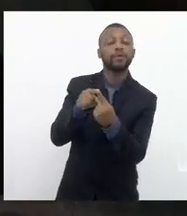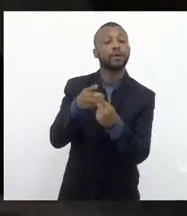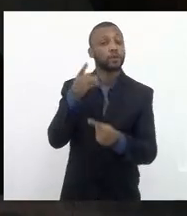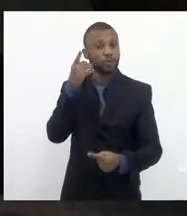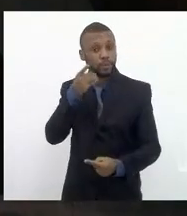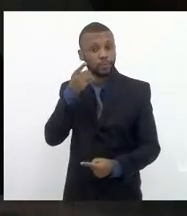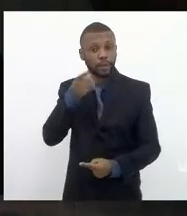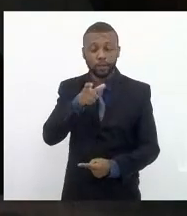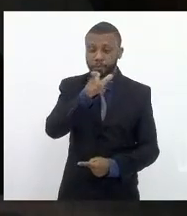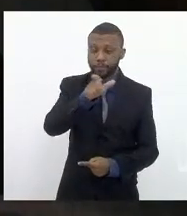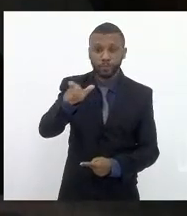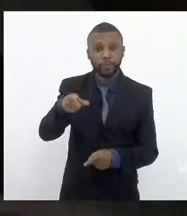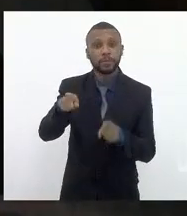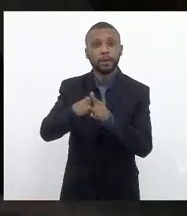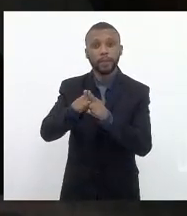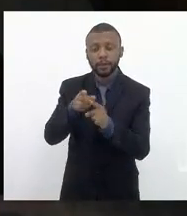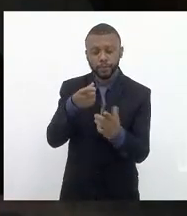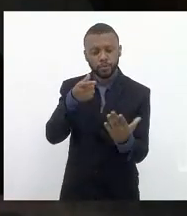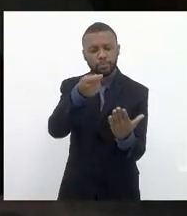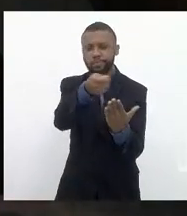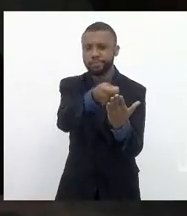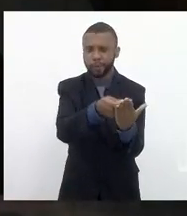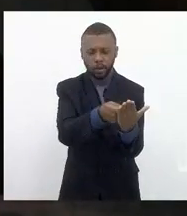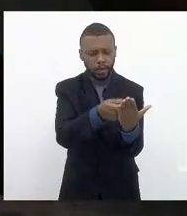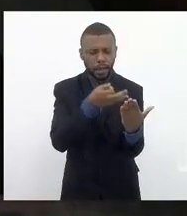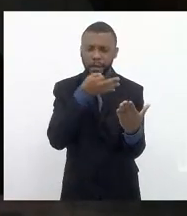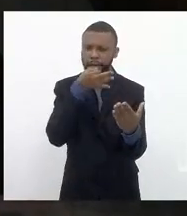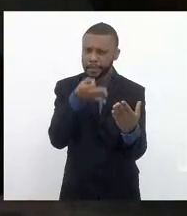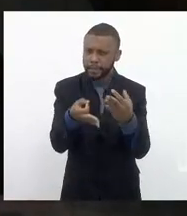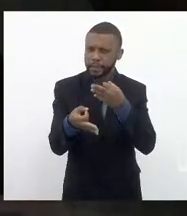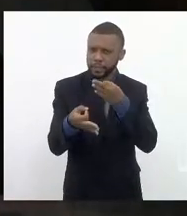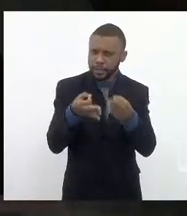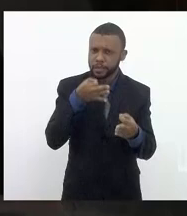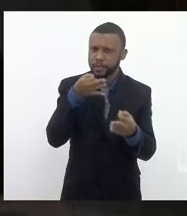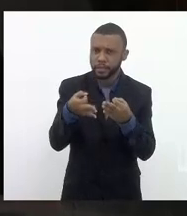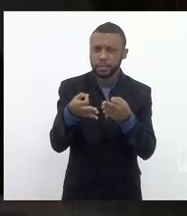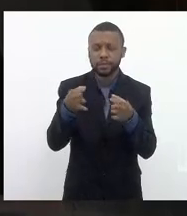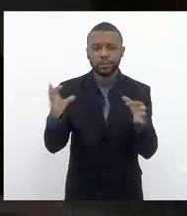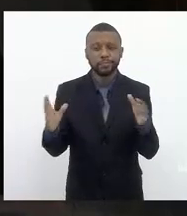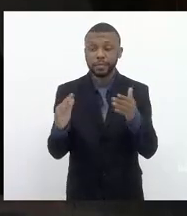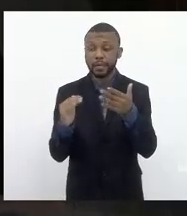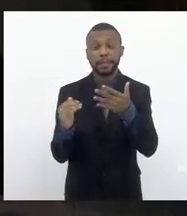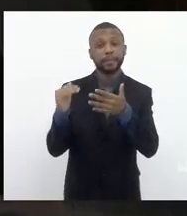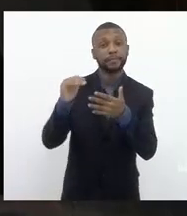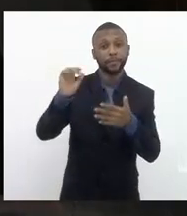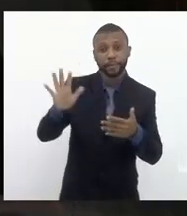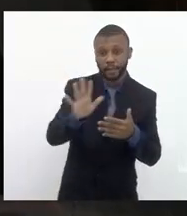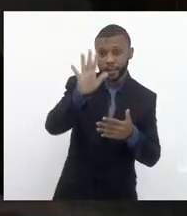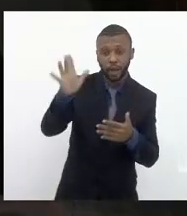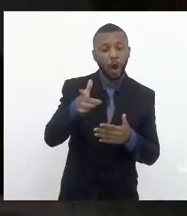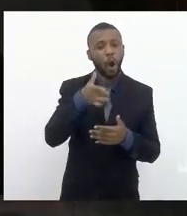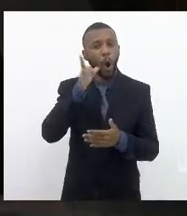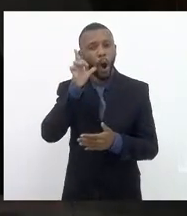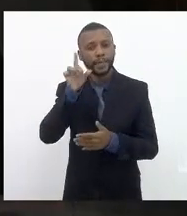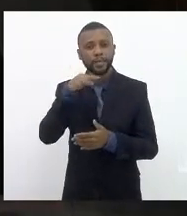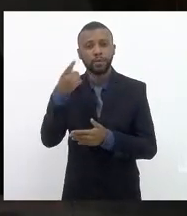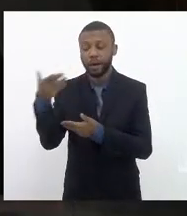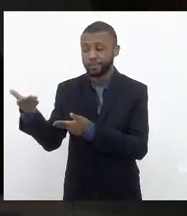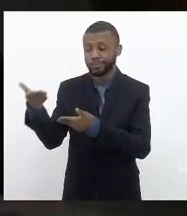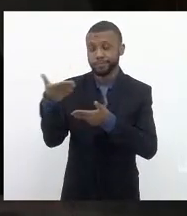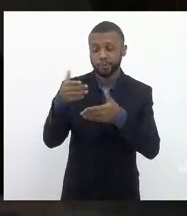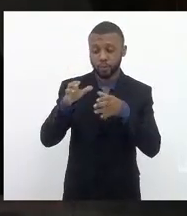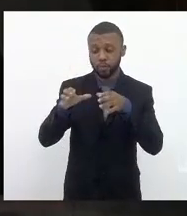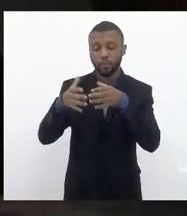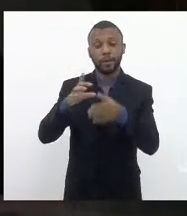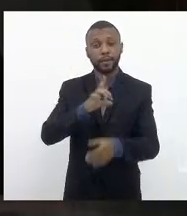inclusive fazer críticas a ela de a nível Nacional recebemos ontem a contribuição da Defensoria muito bem colocada